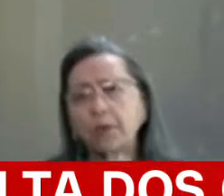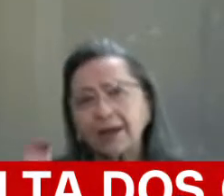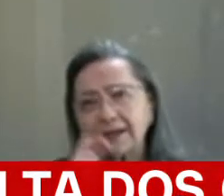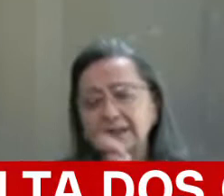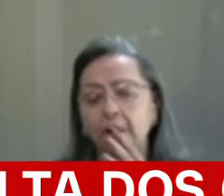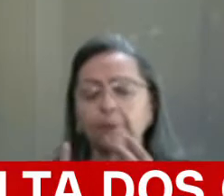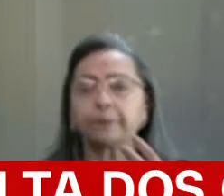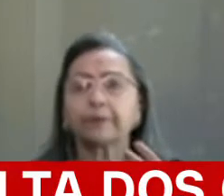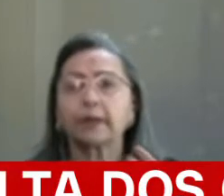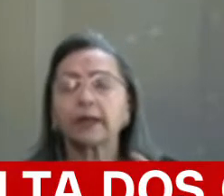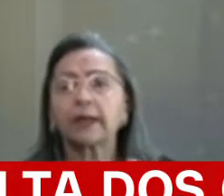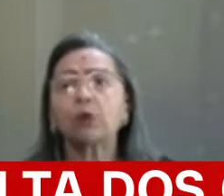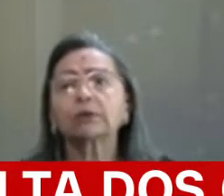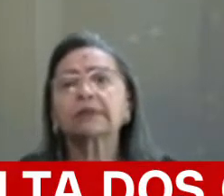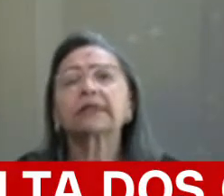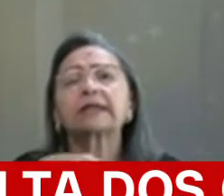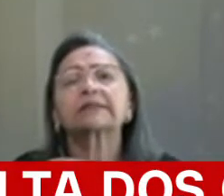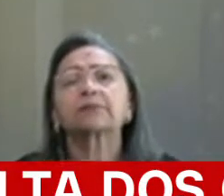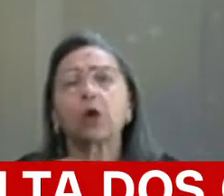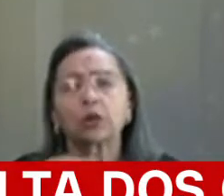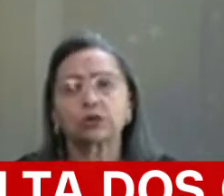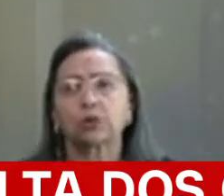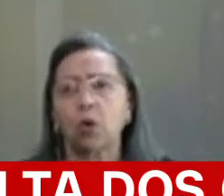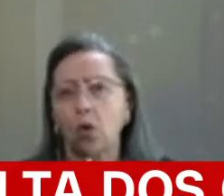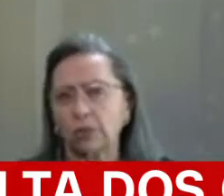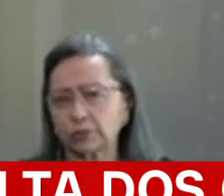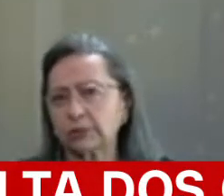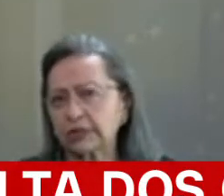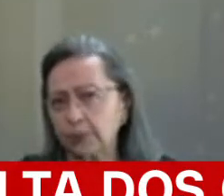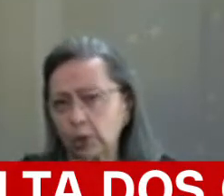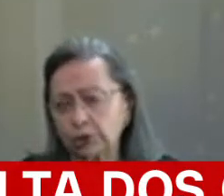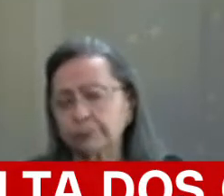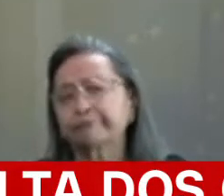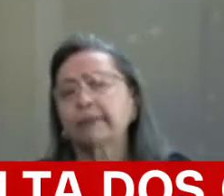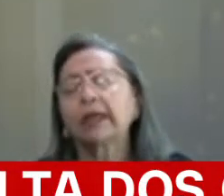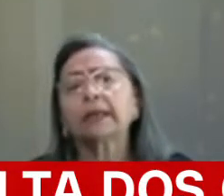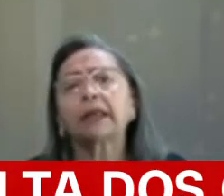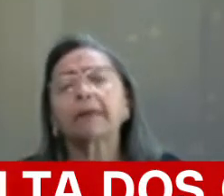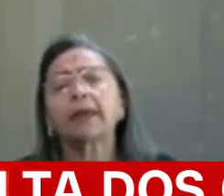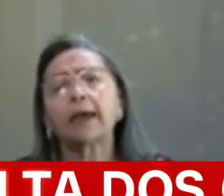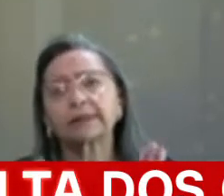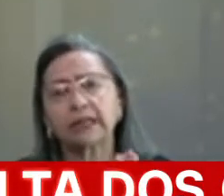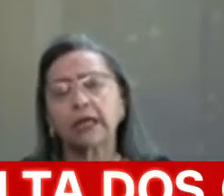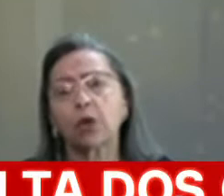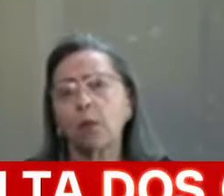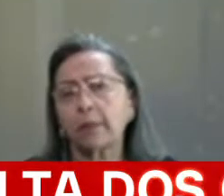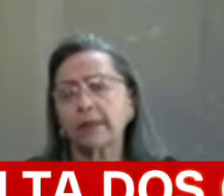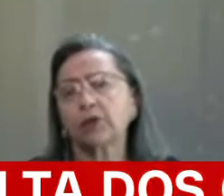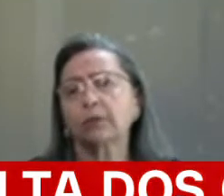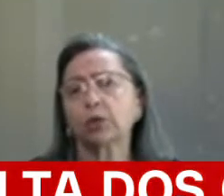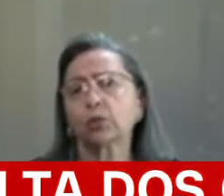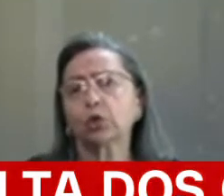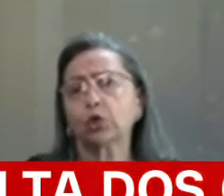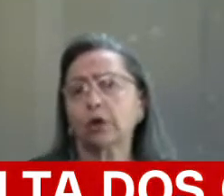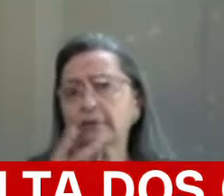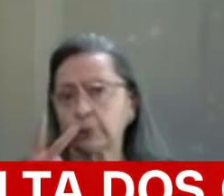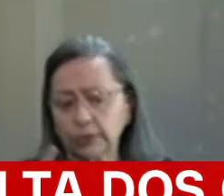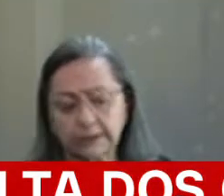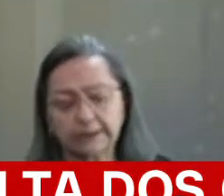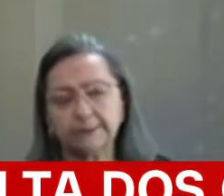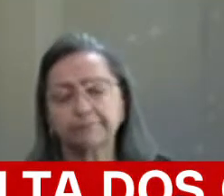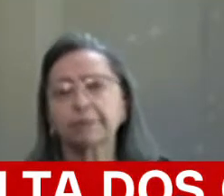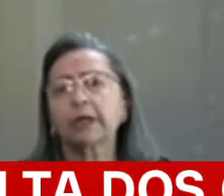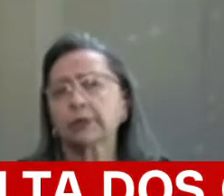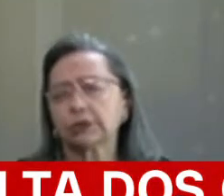comunicações e aos transportes coletivos, e as leis complementares número 192, de